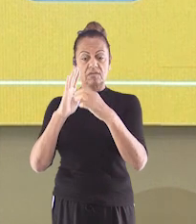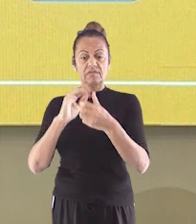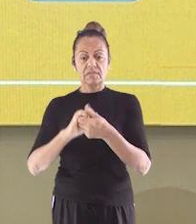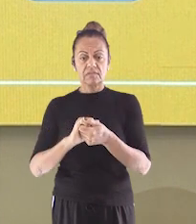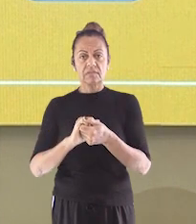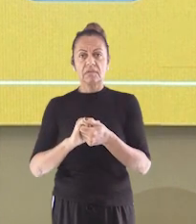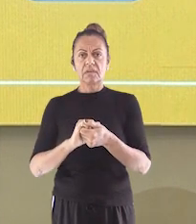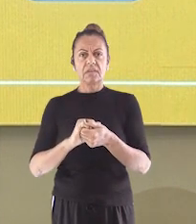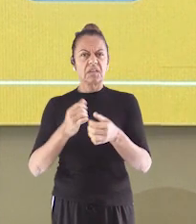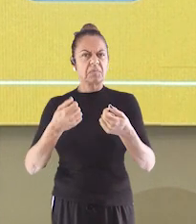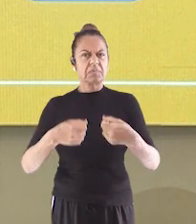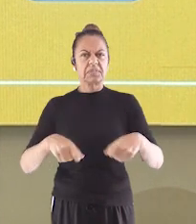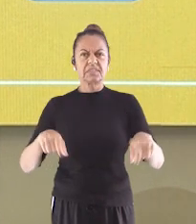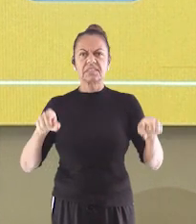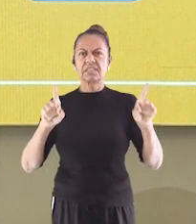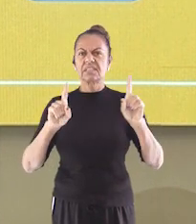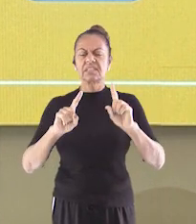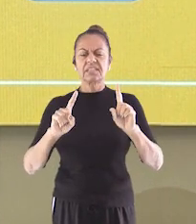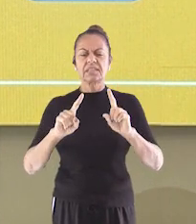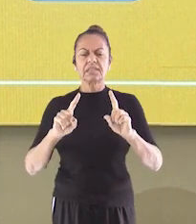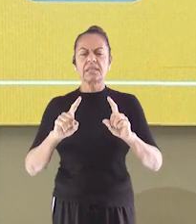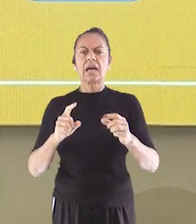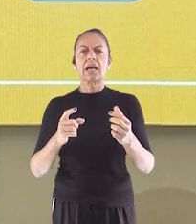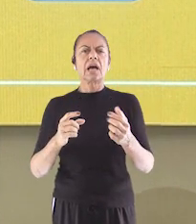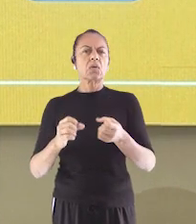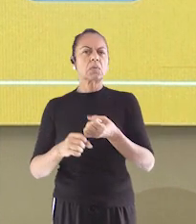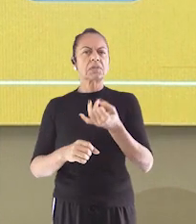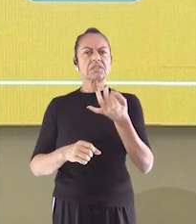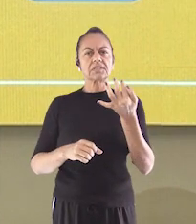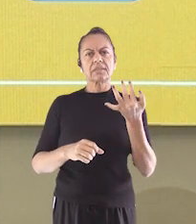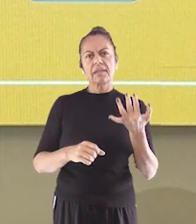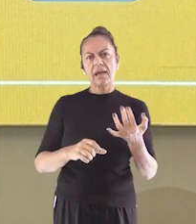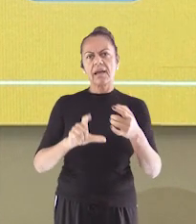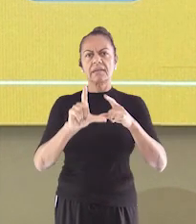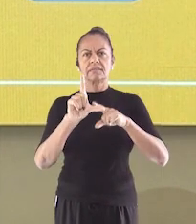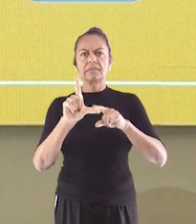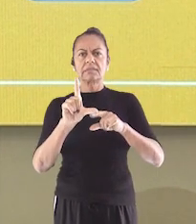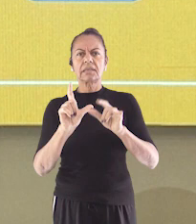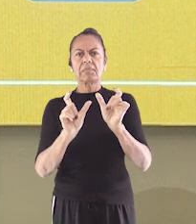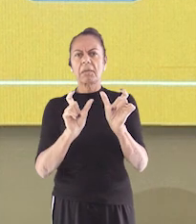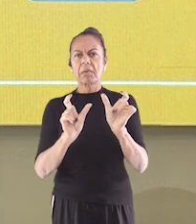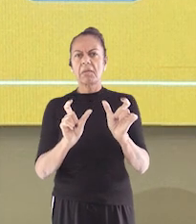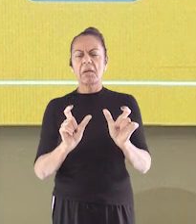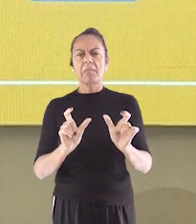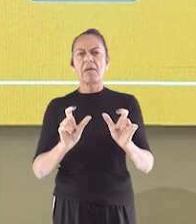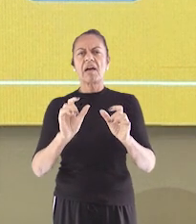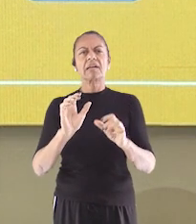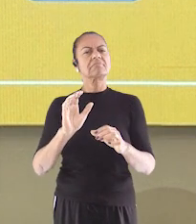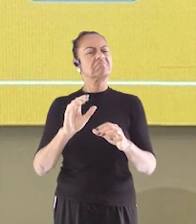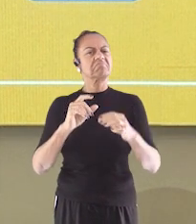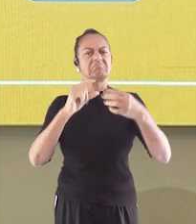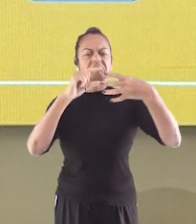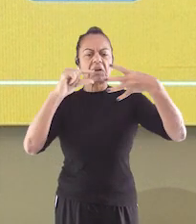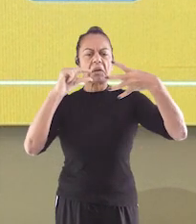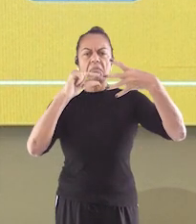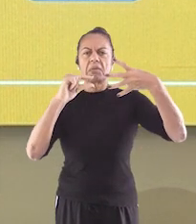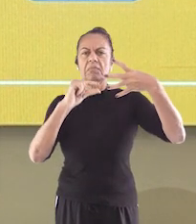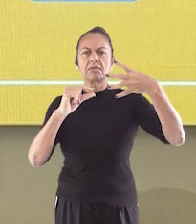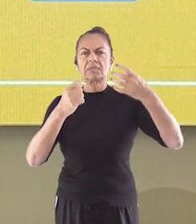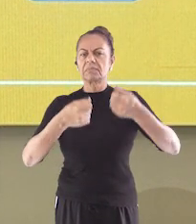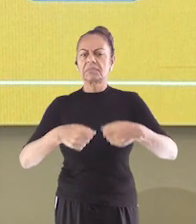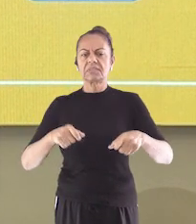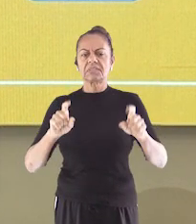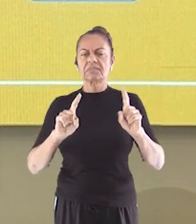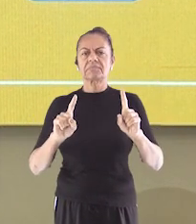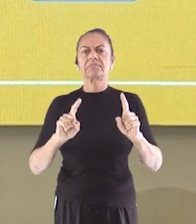uma estrofe. Não segue uma metrificação, ou seja, a mesma quantidade de sílabas poéticas em cada